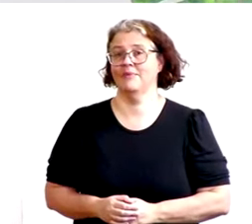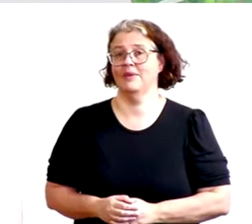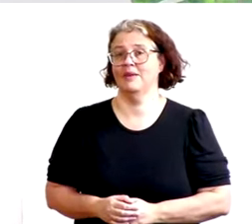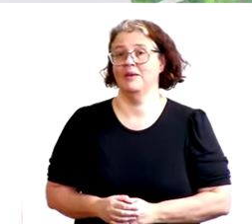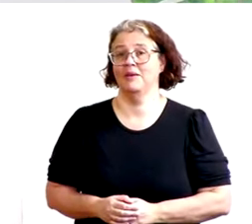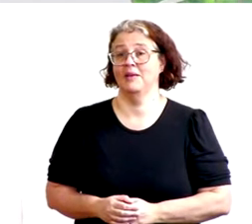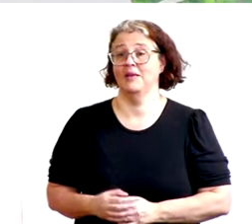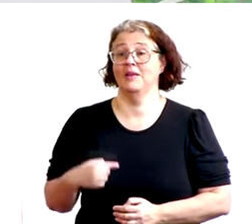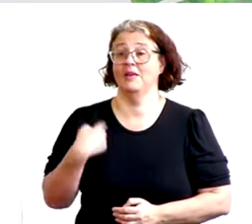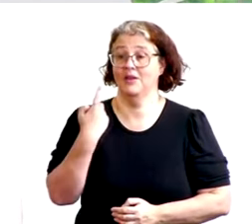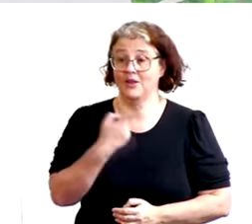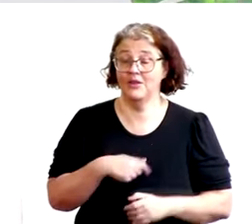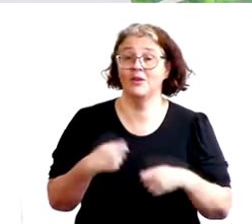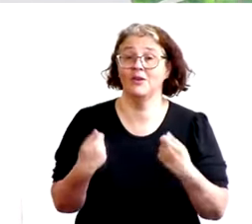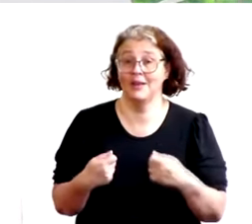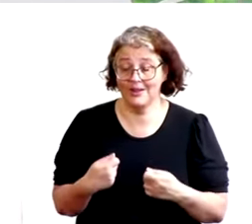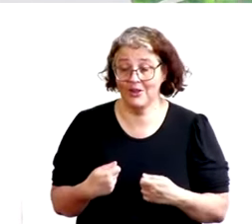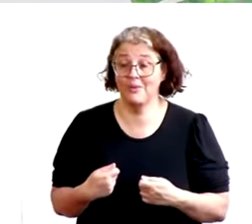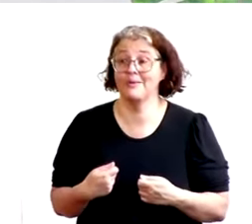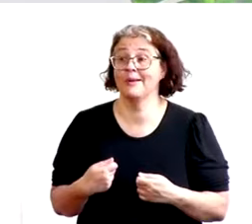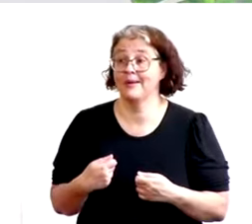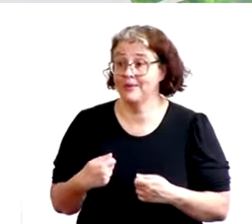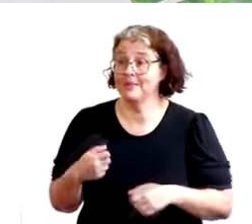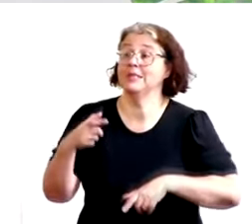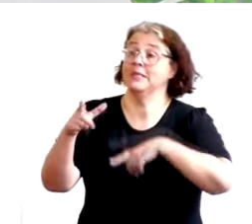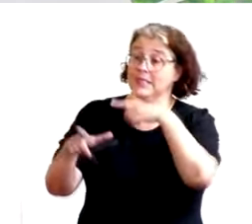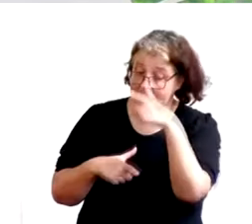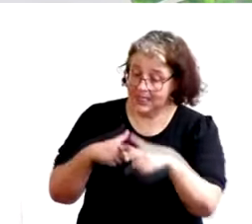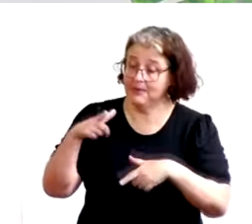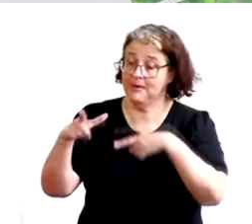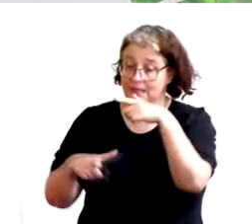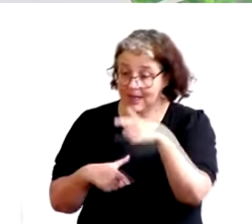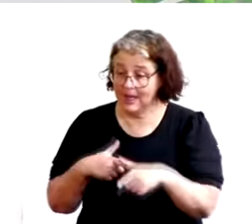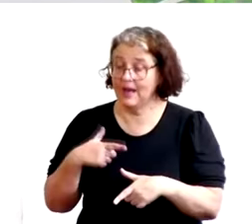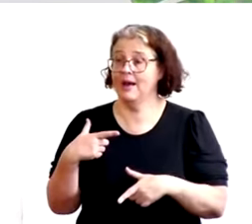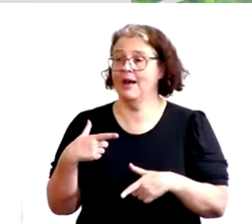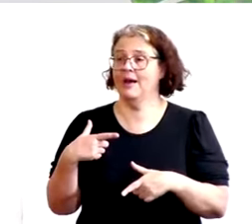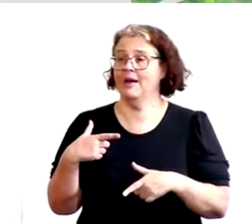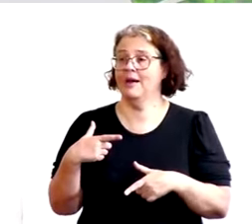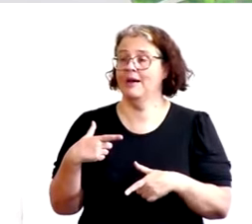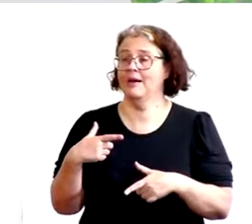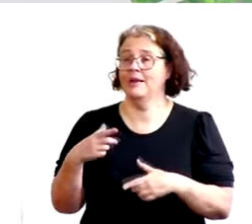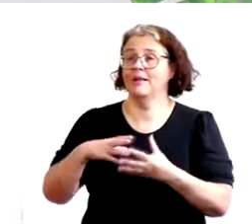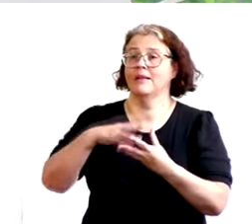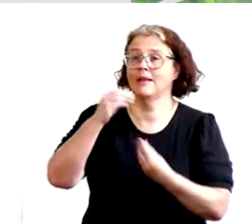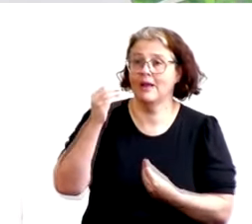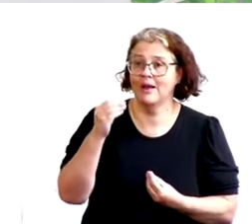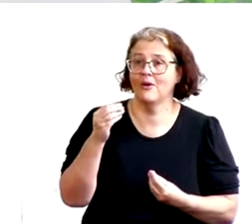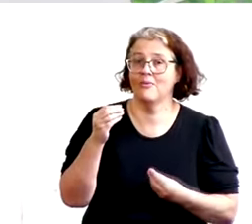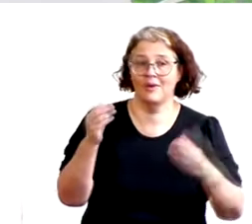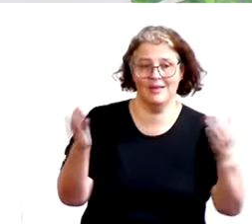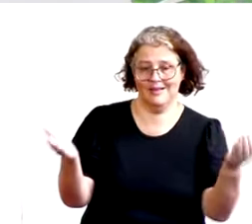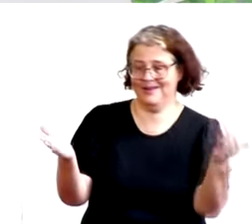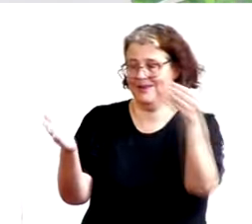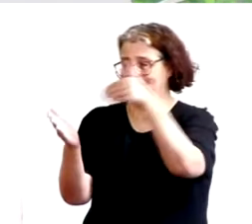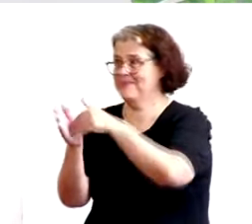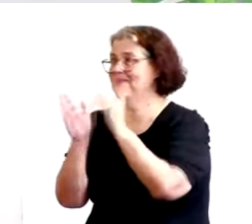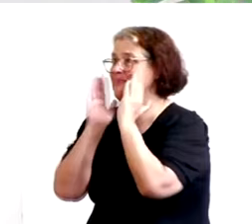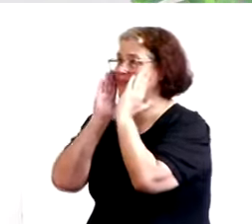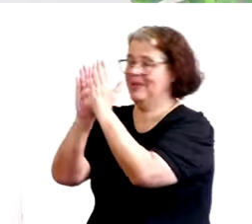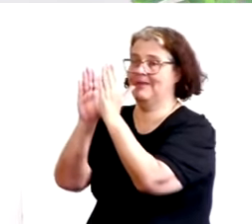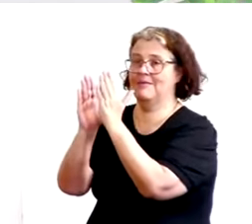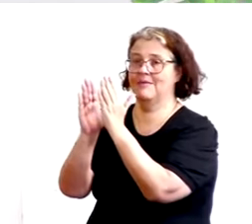e precisamos exercitar no trato da Alma este caminho de volta a